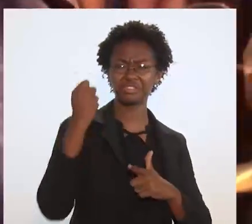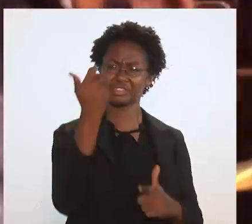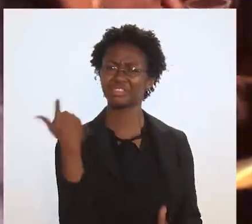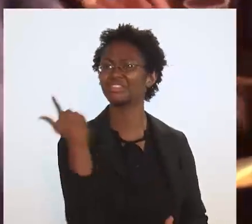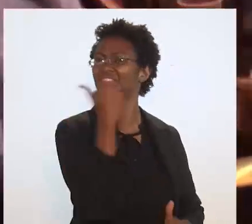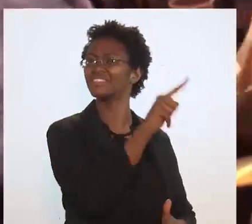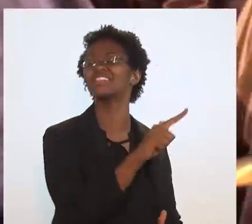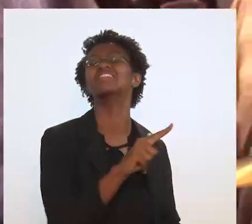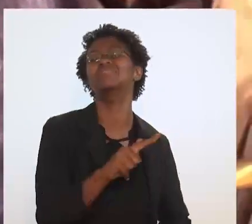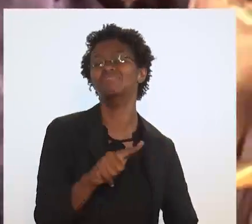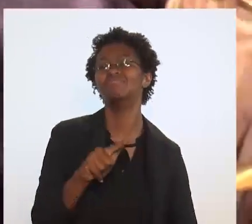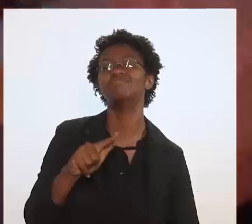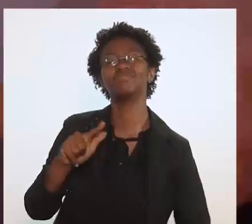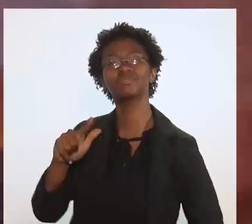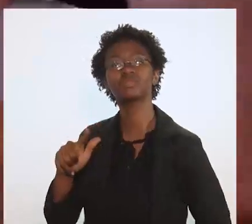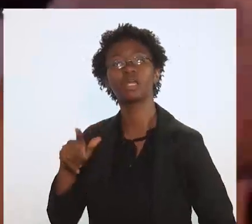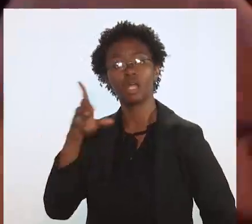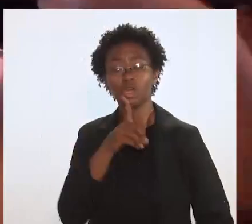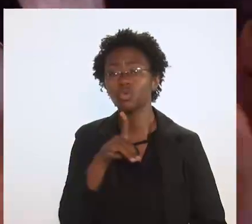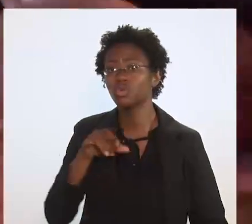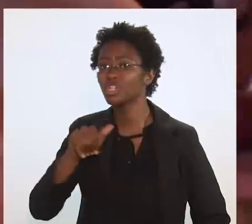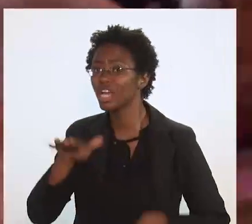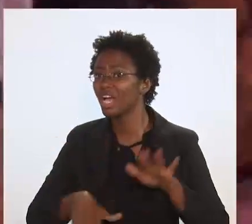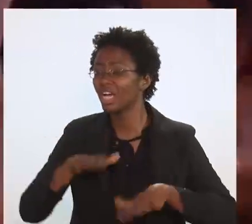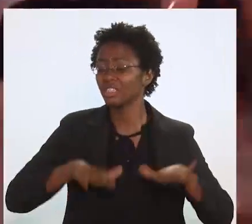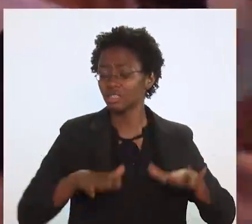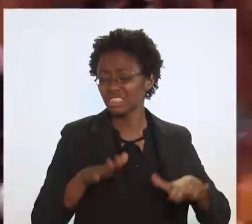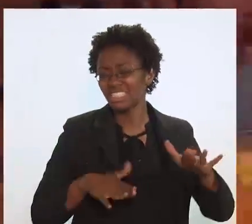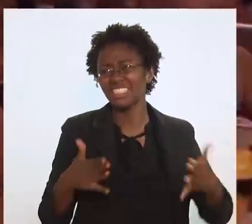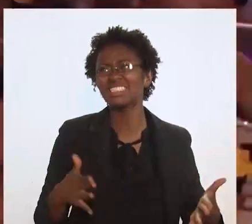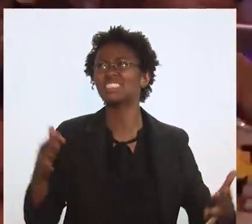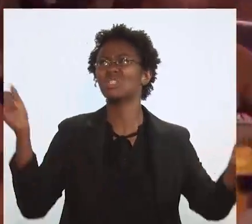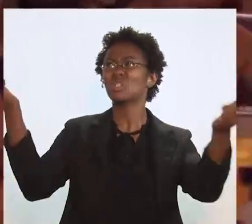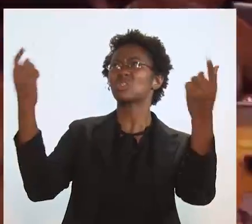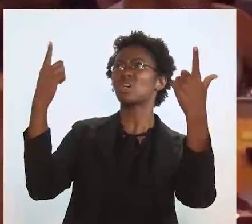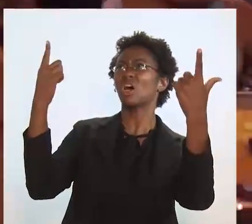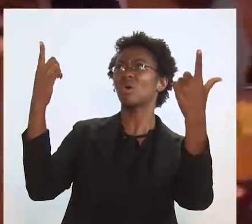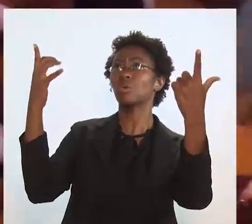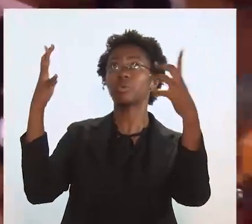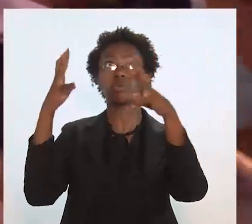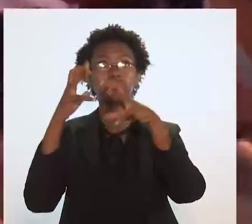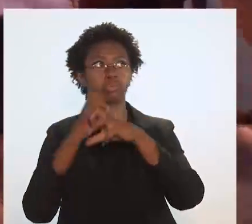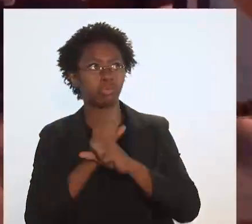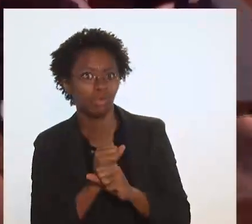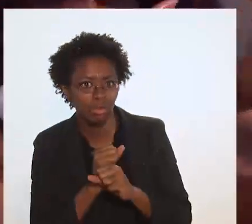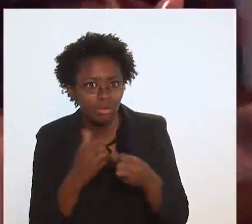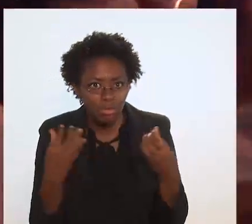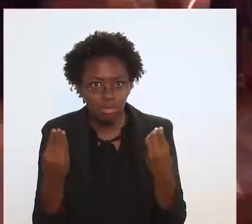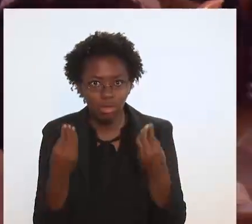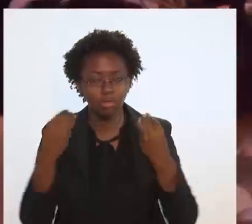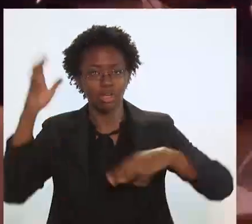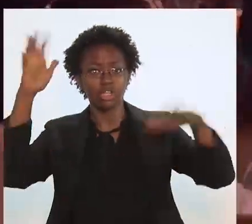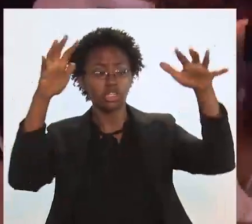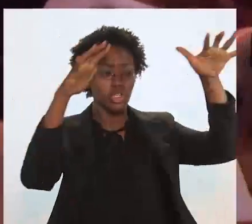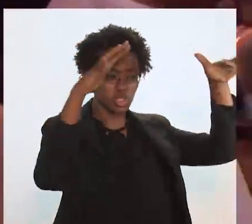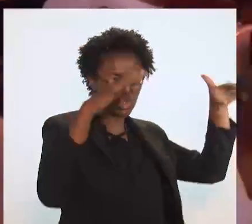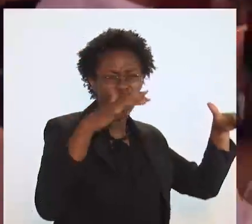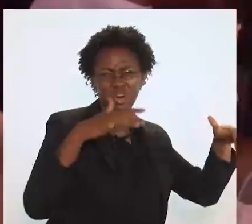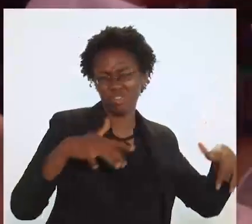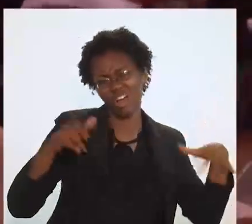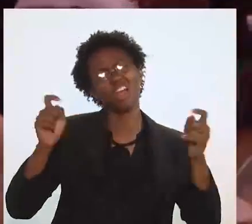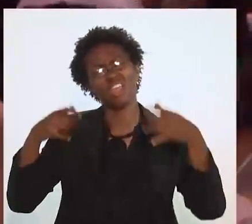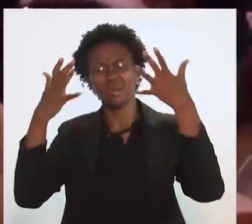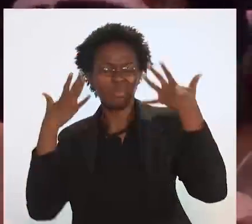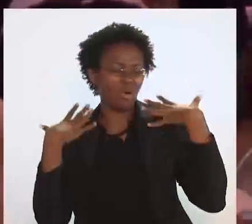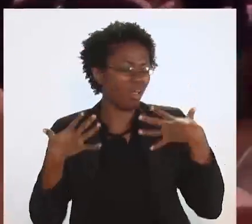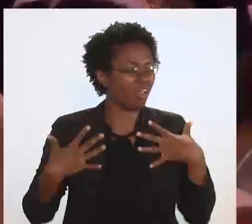quem nasceu pra vencer. Dia de sol, mas o tempo pode fechar. Chuva só vem quando